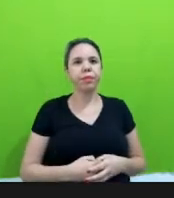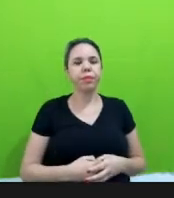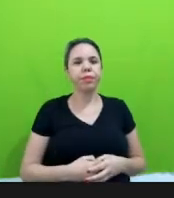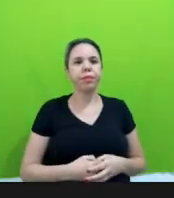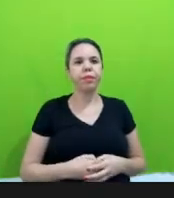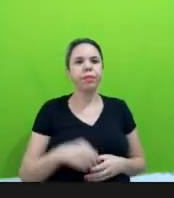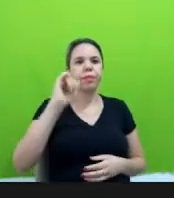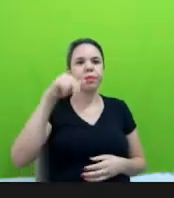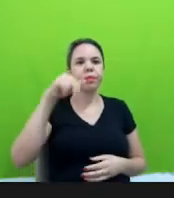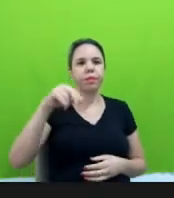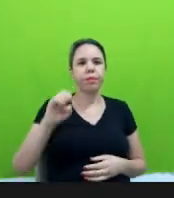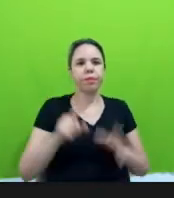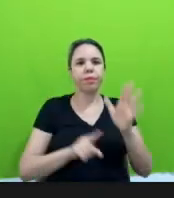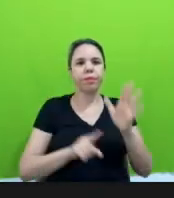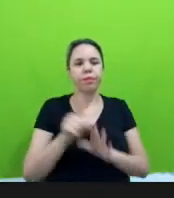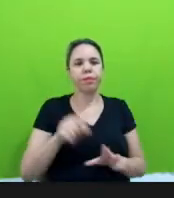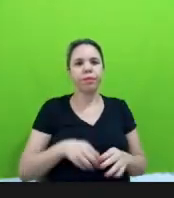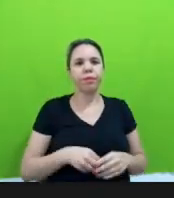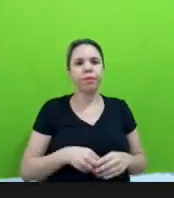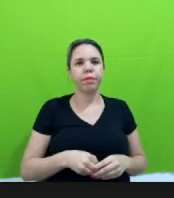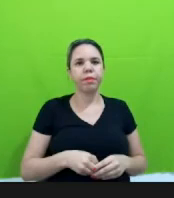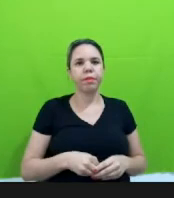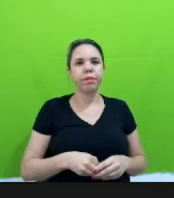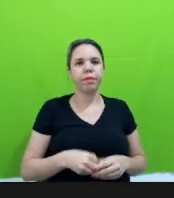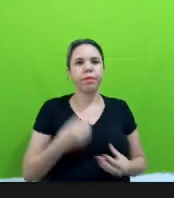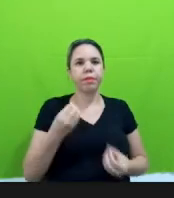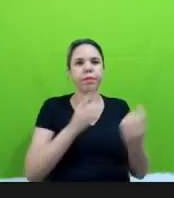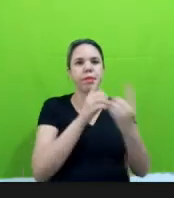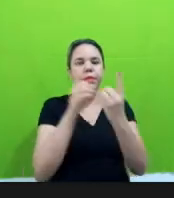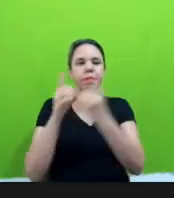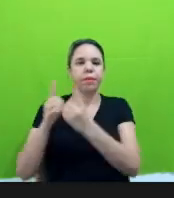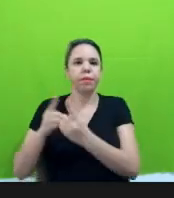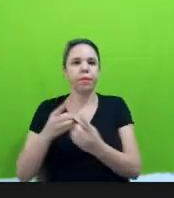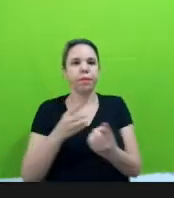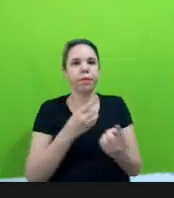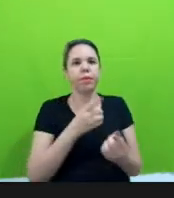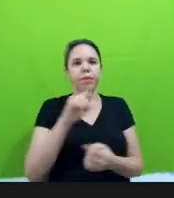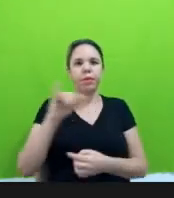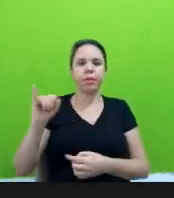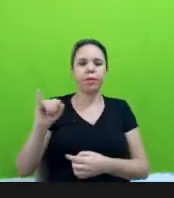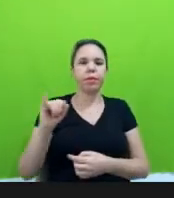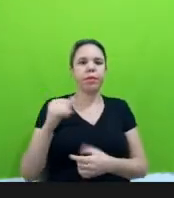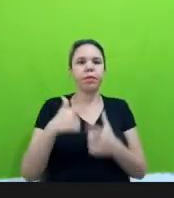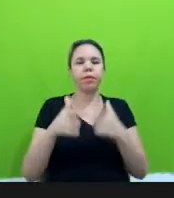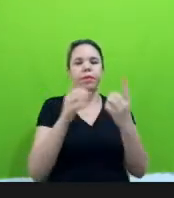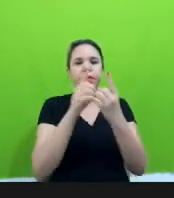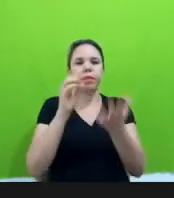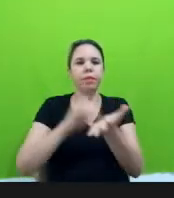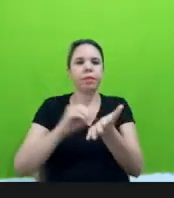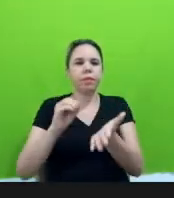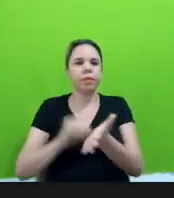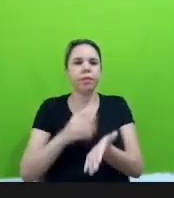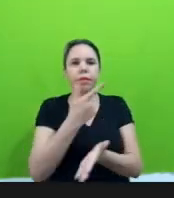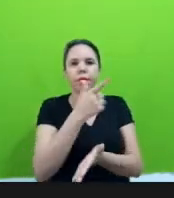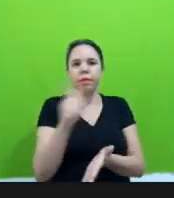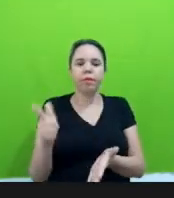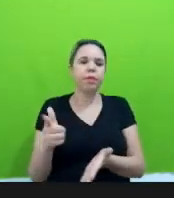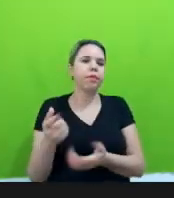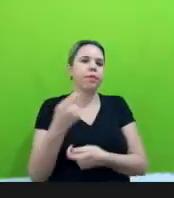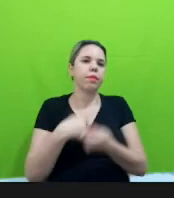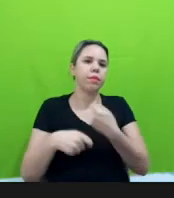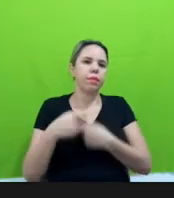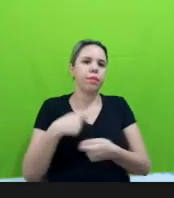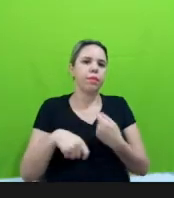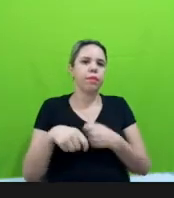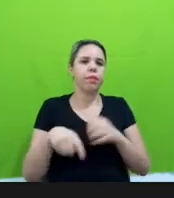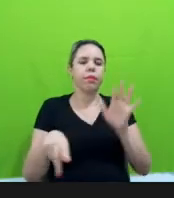Almeida fez. Como atender a LAI com um serviço público precarizado, onde não há gestão arquivista e o próprio servidor não